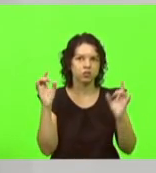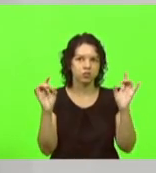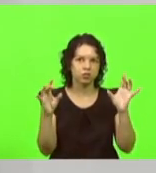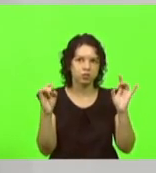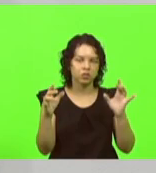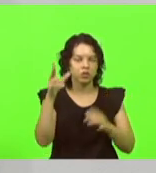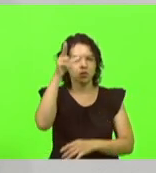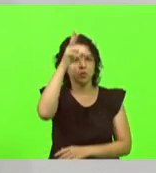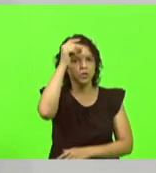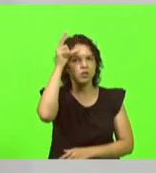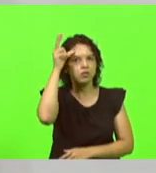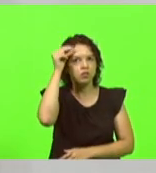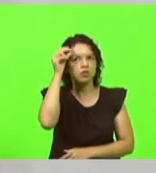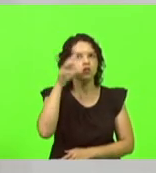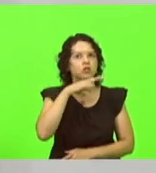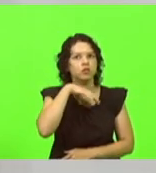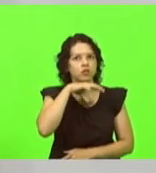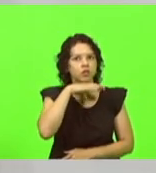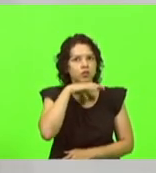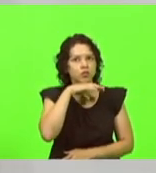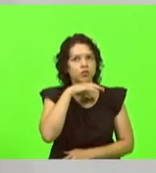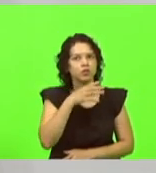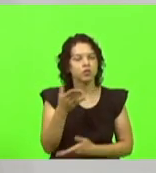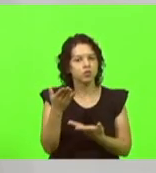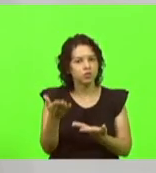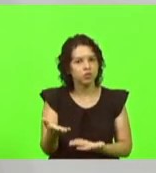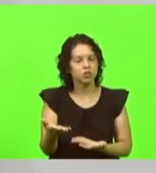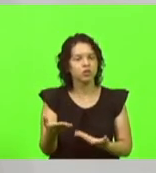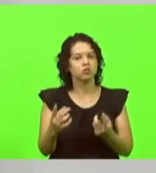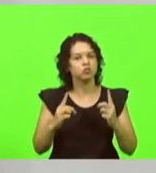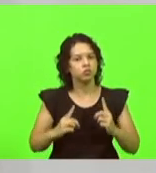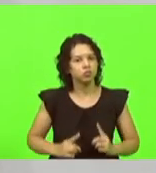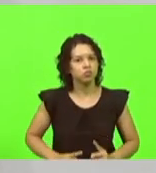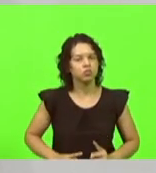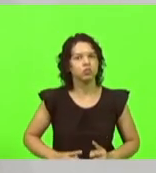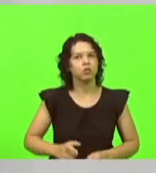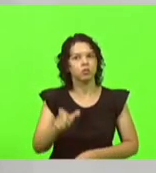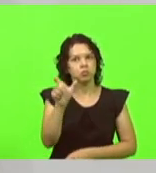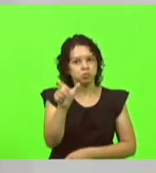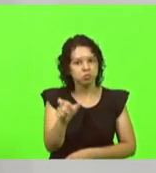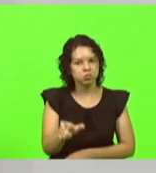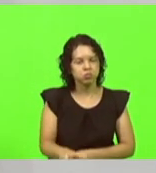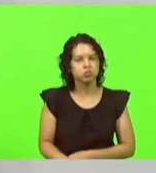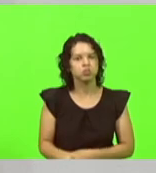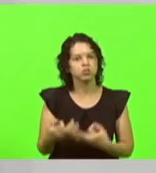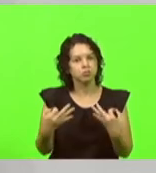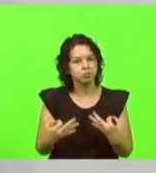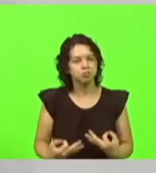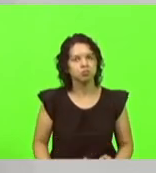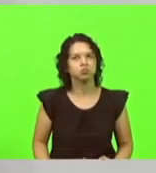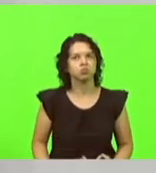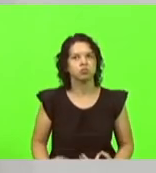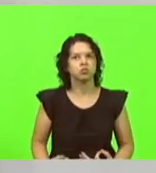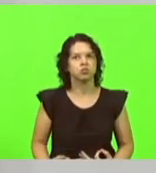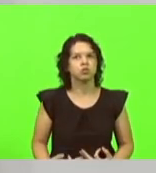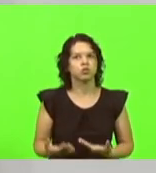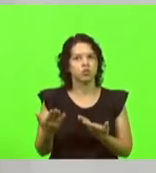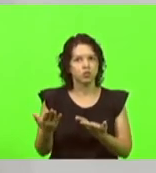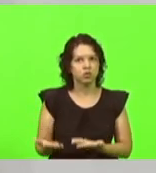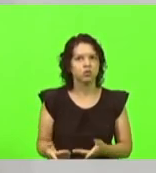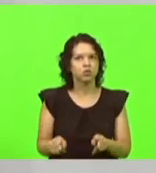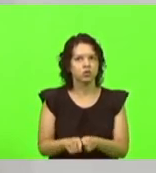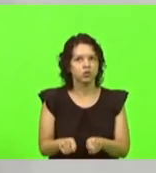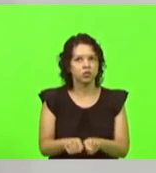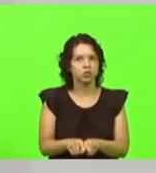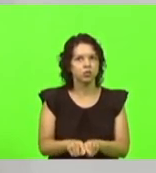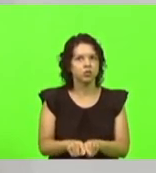de Concórdia. A sua dignidade, deputado, o seu caráter, a maneira de Vossa Excelência ser, nos